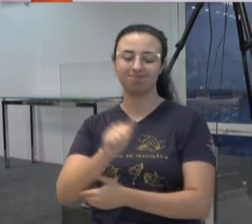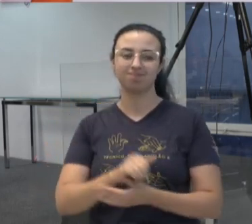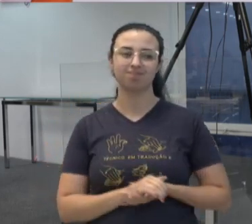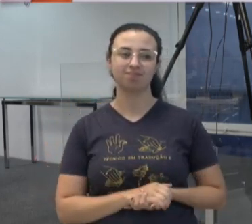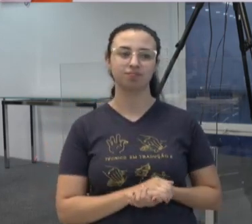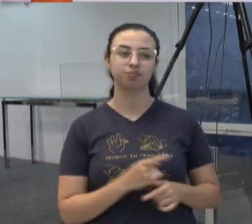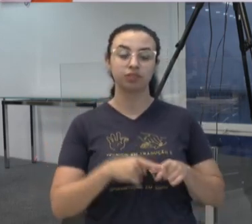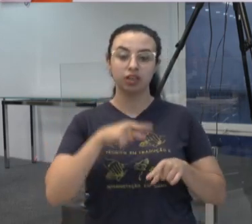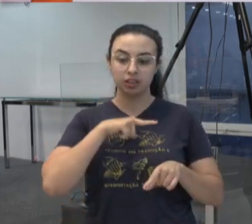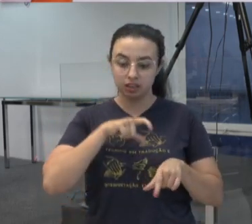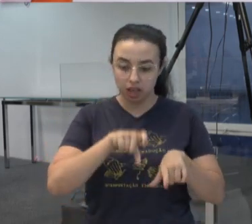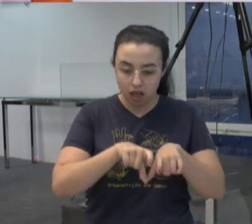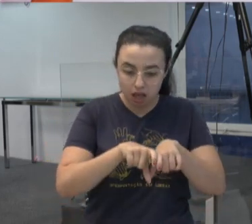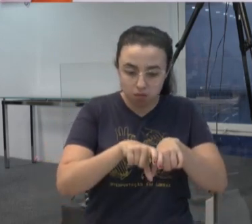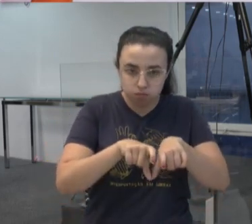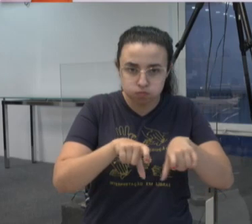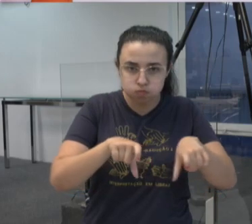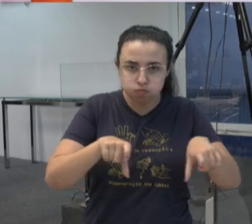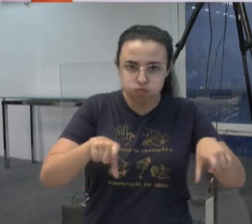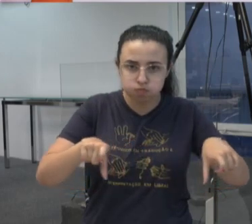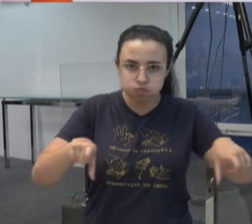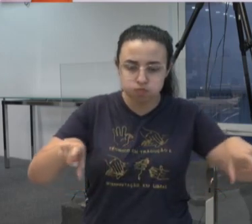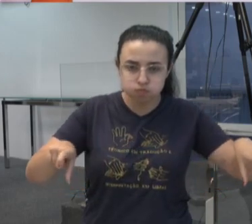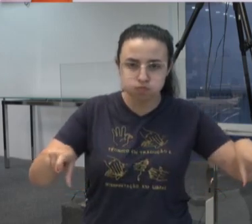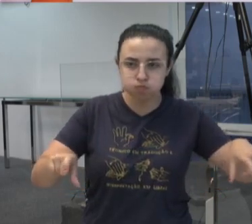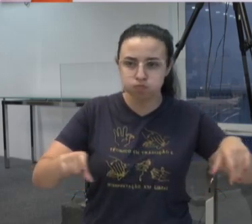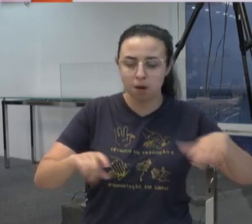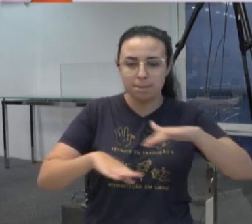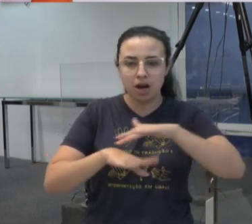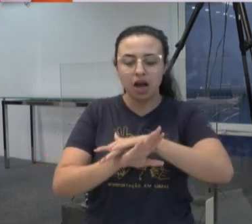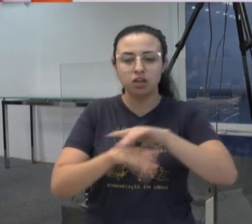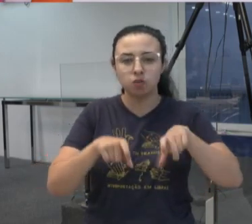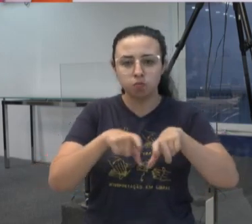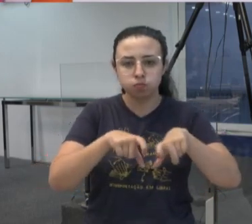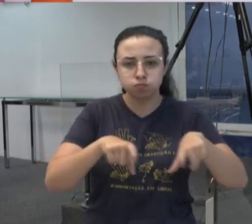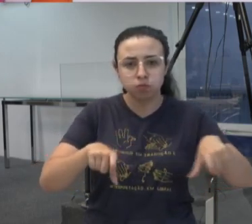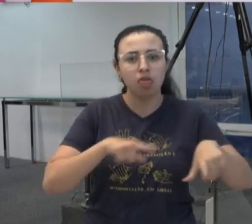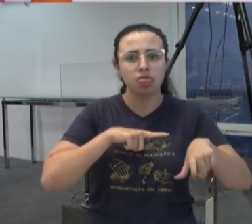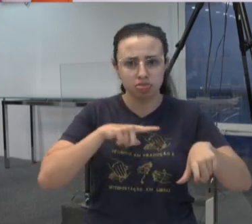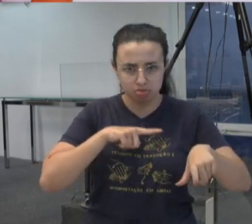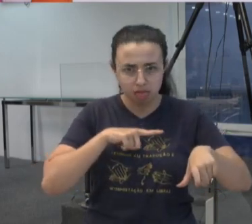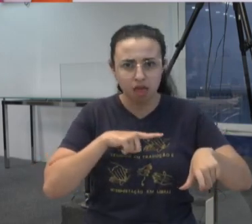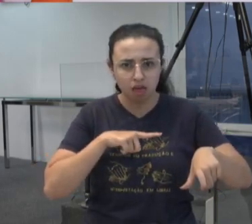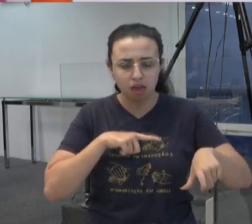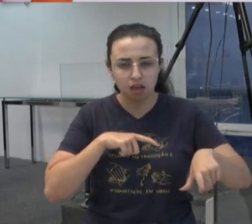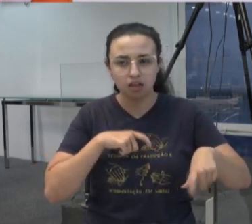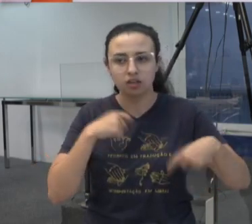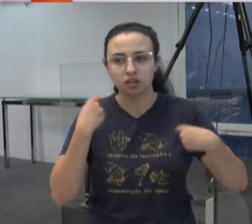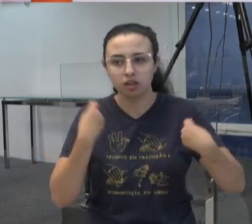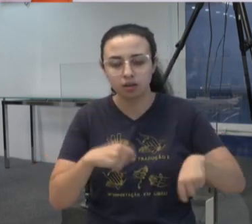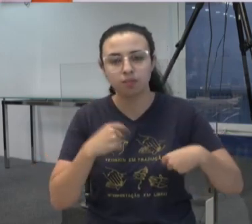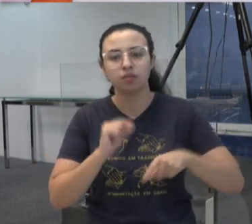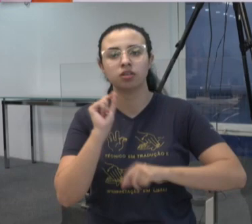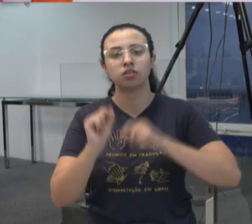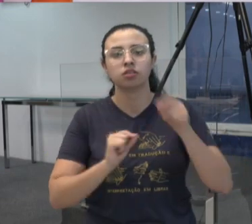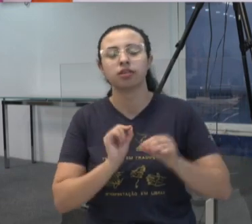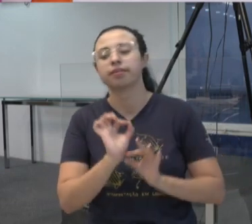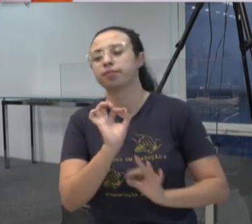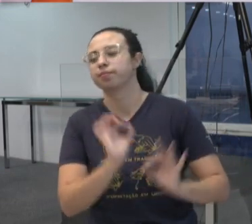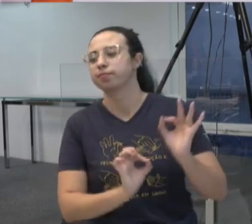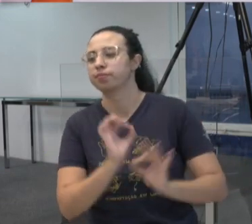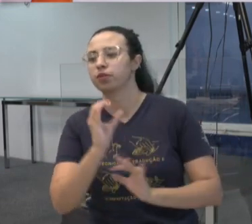porque lá tem rede de esgoto, mas as casas não ligadas à rede de esgoto, não. Então, ela tem que instalar a rede de esgoto nas residências.